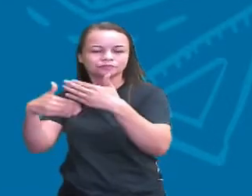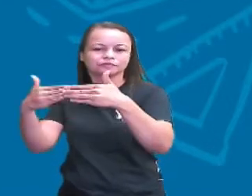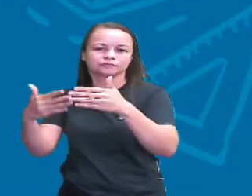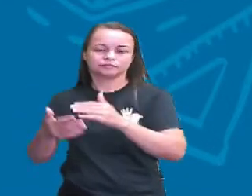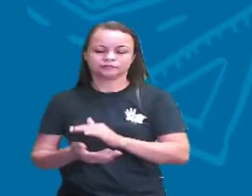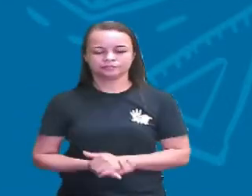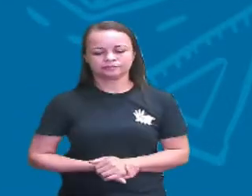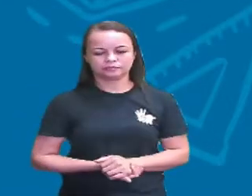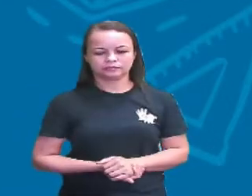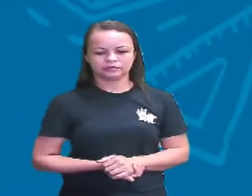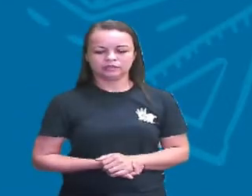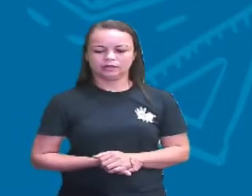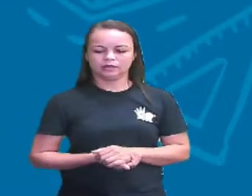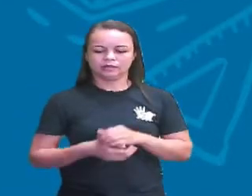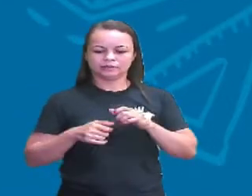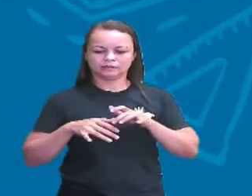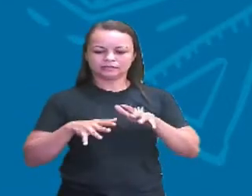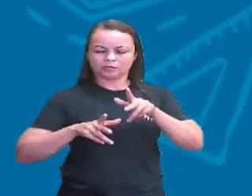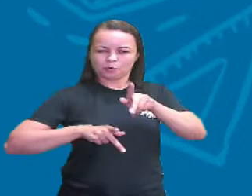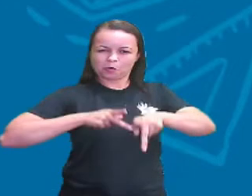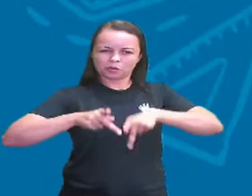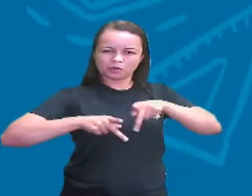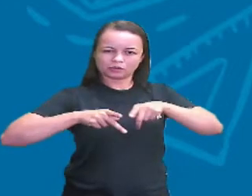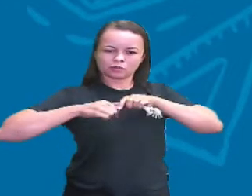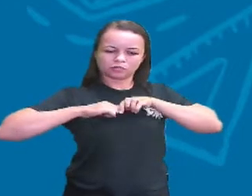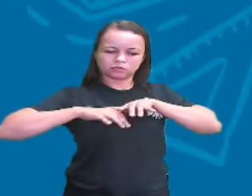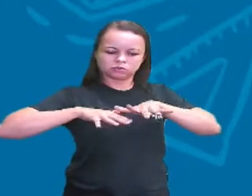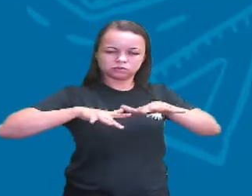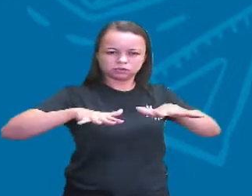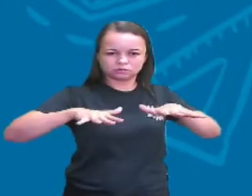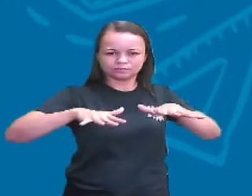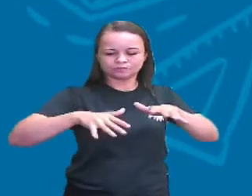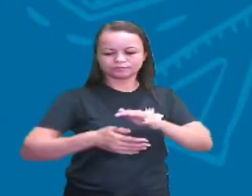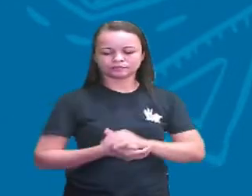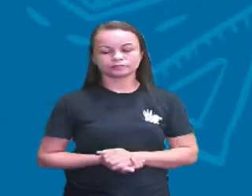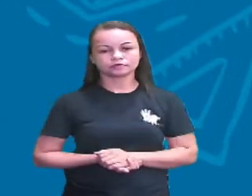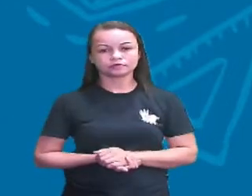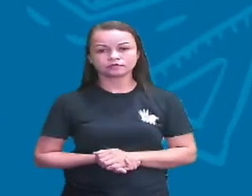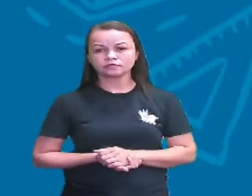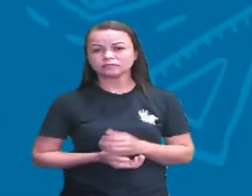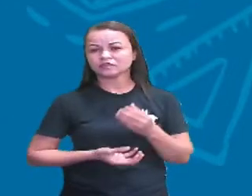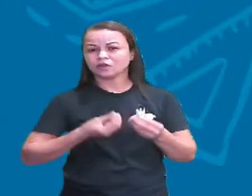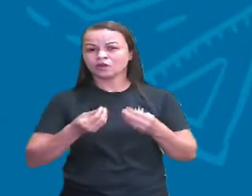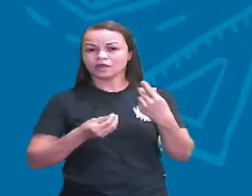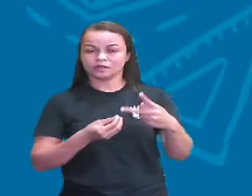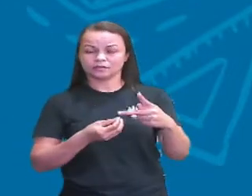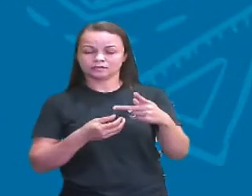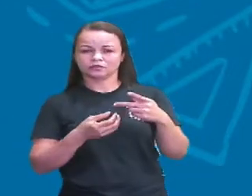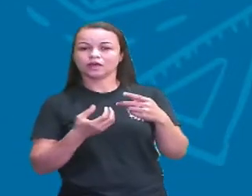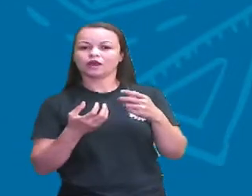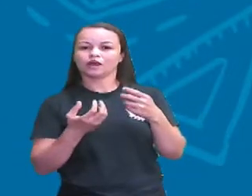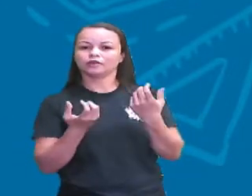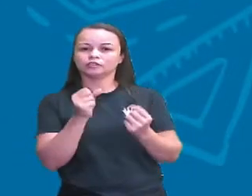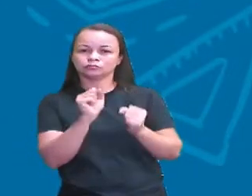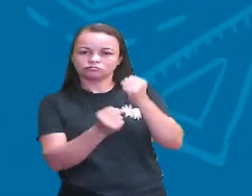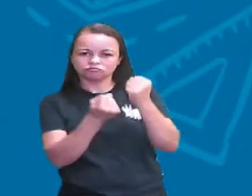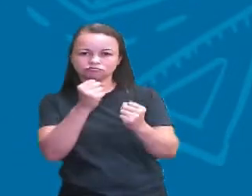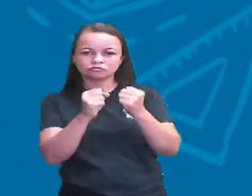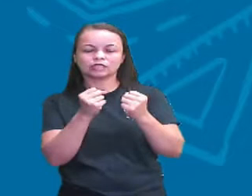Excesso populacional. O que isso quer dizer? Com essa industrialização, a criação das